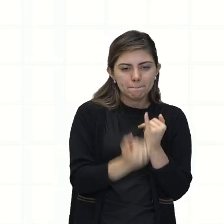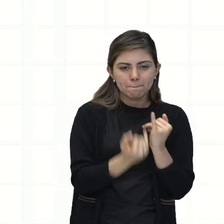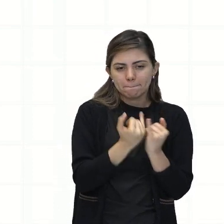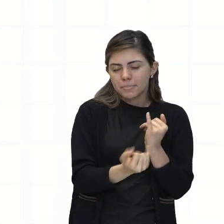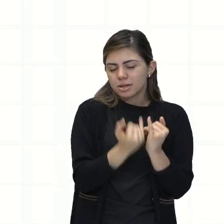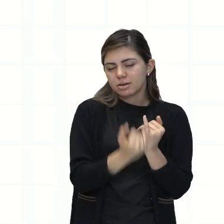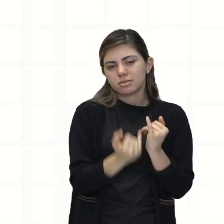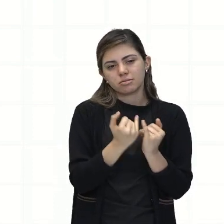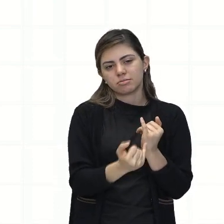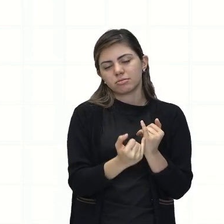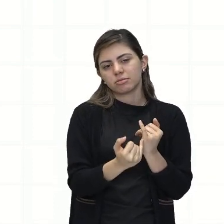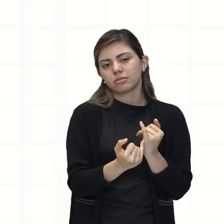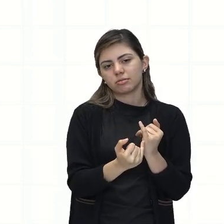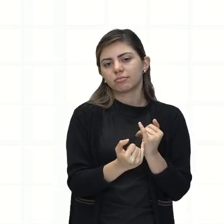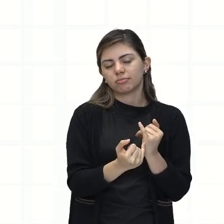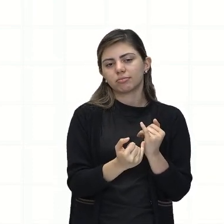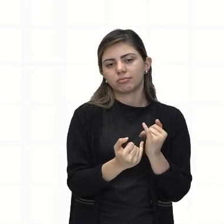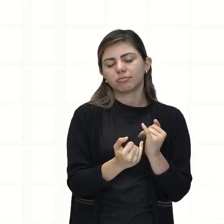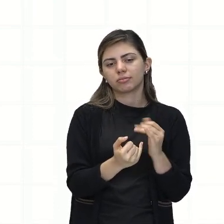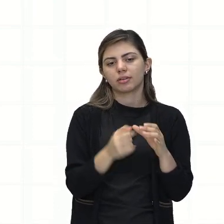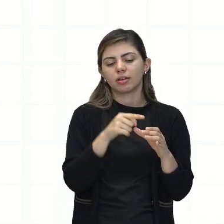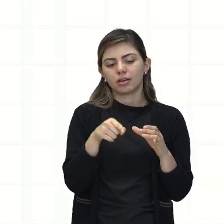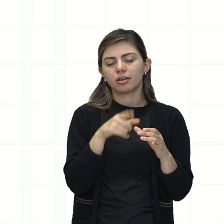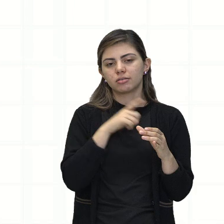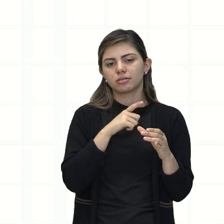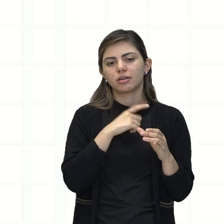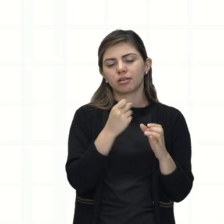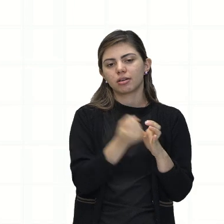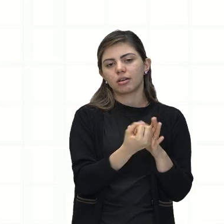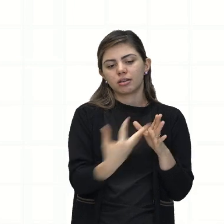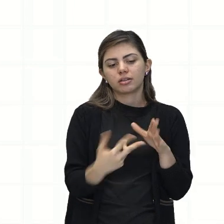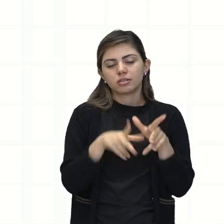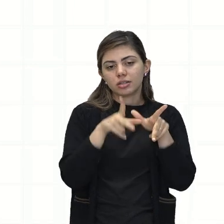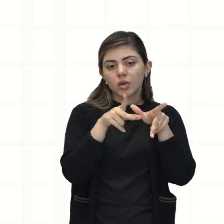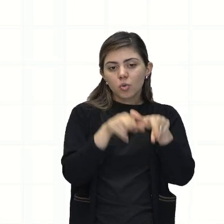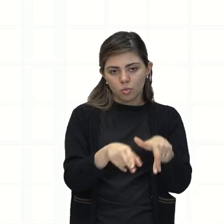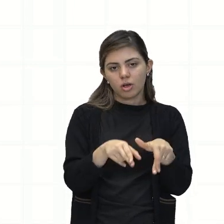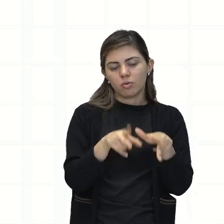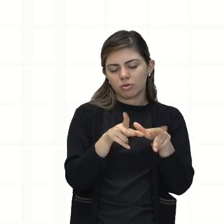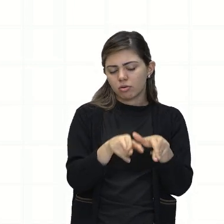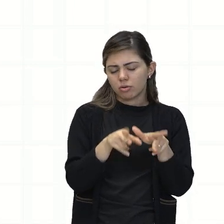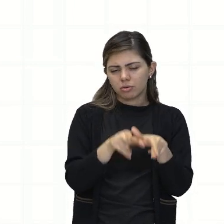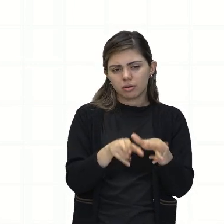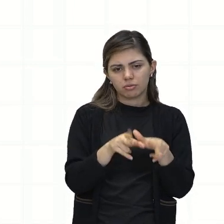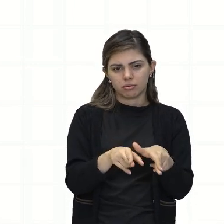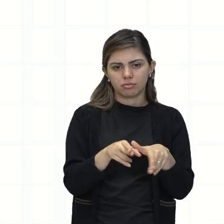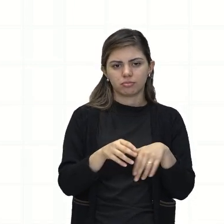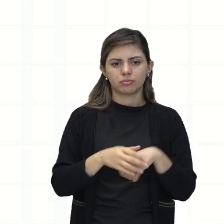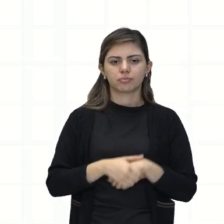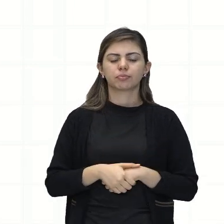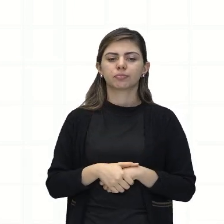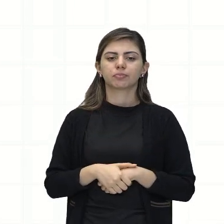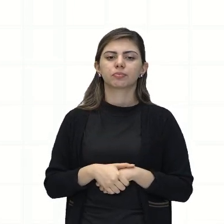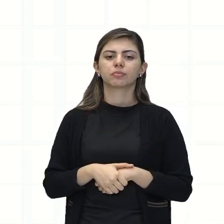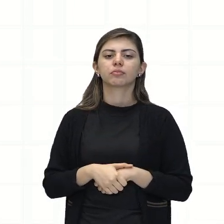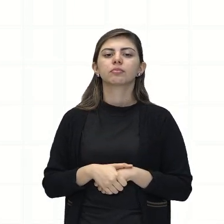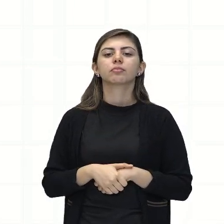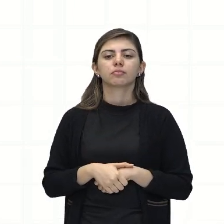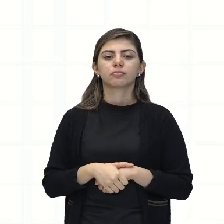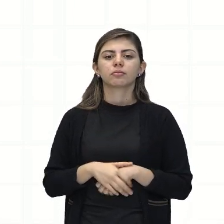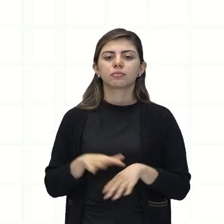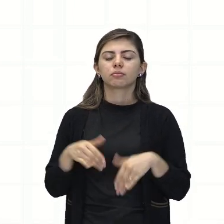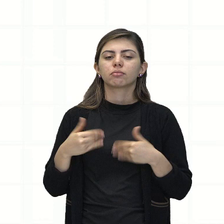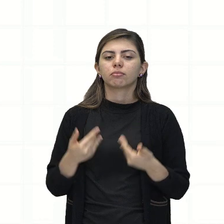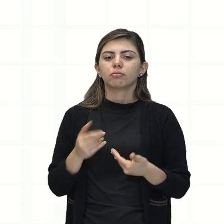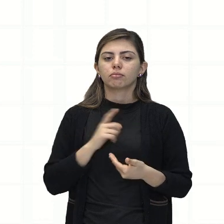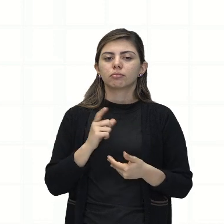si, menor diversidade, eles são iguais, com as mesmas características. Tá? E aí nós